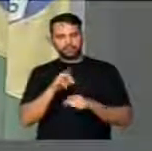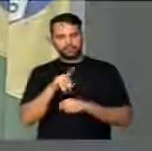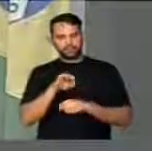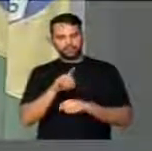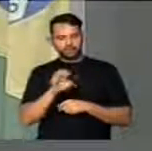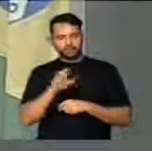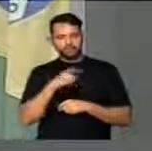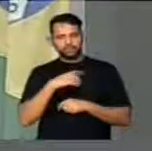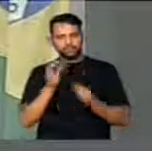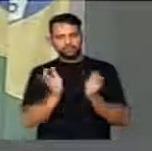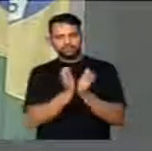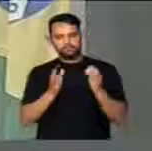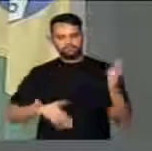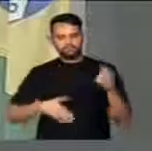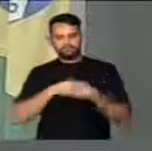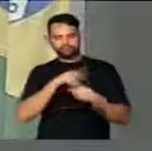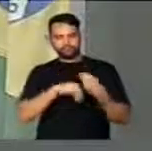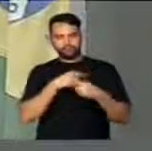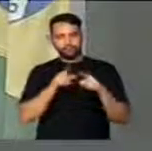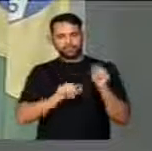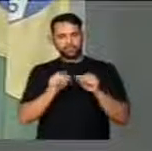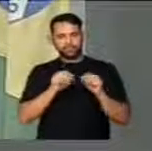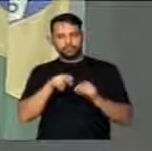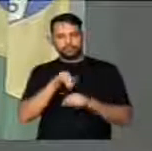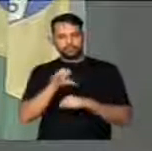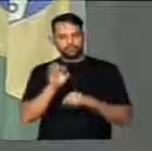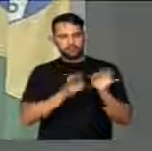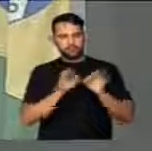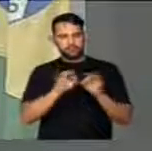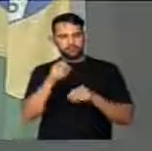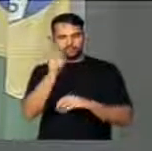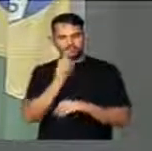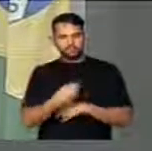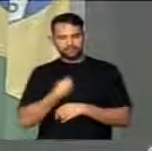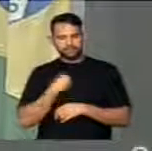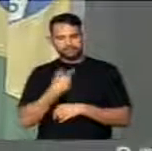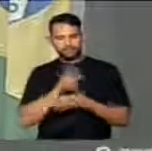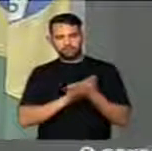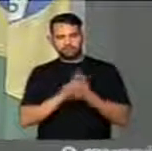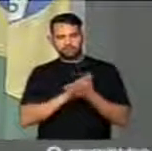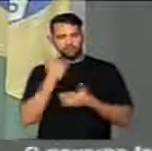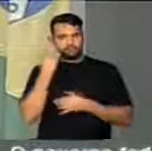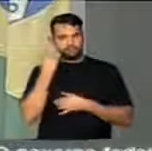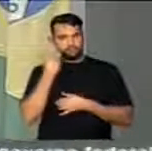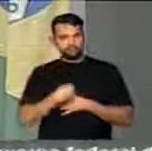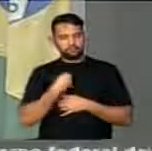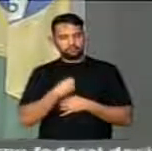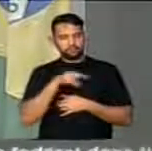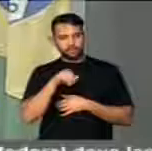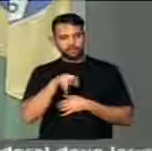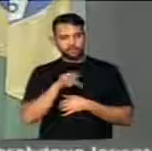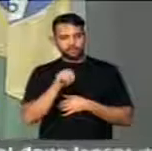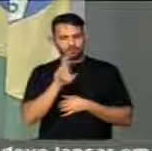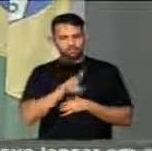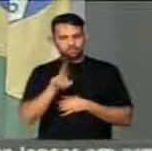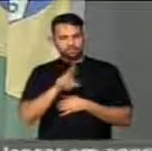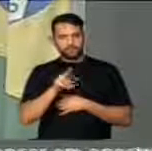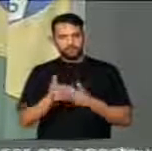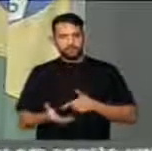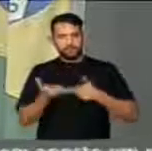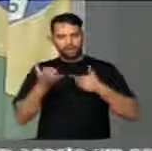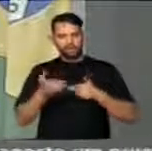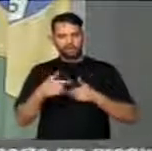desejamos que a Olimpíada do Rio de Janeiro, a Paralimpíada do Rio de Janeiro e esse período que se siga seja um período de paz. Alerto